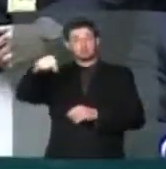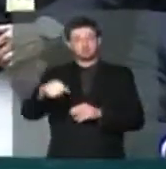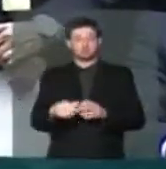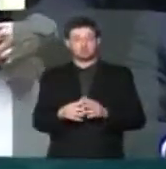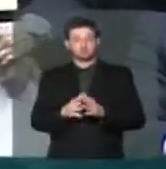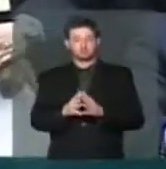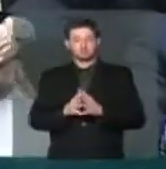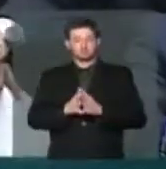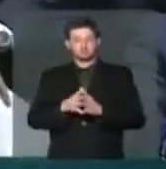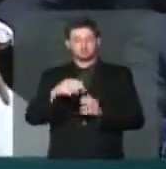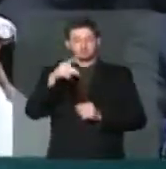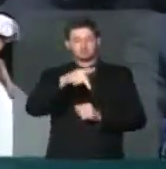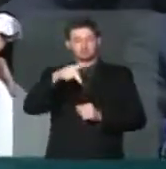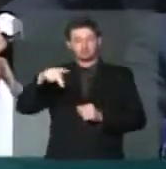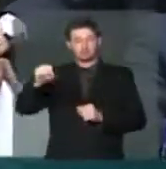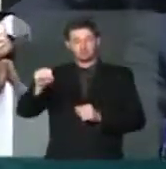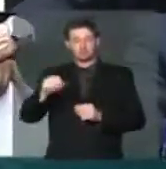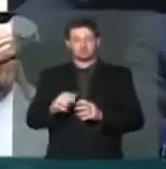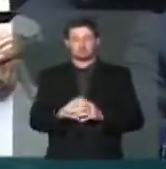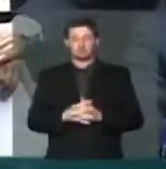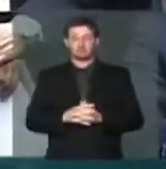Como vota o PPS?